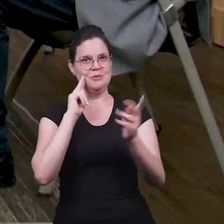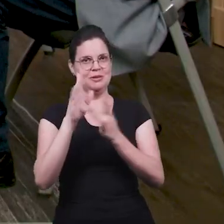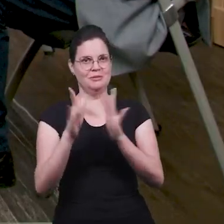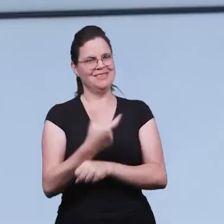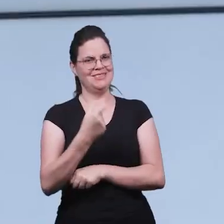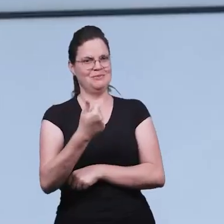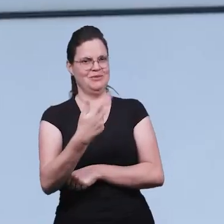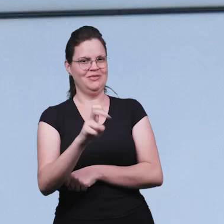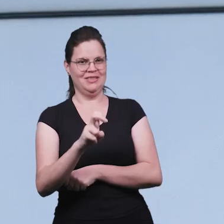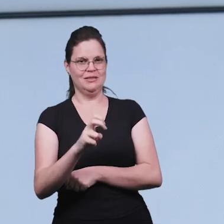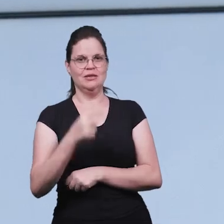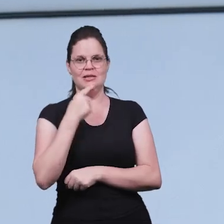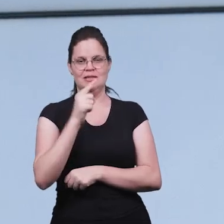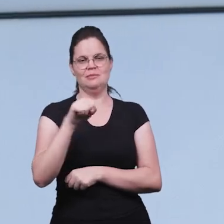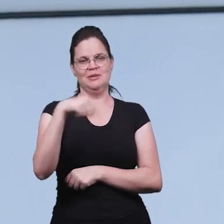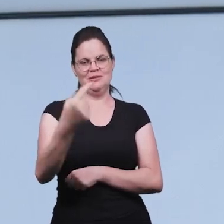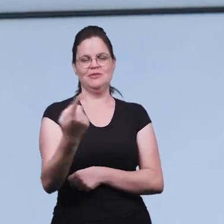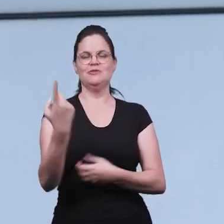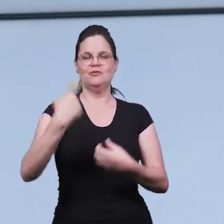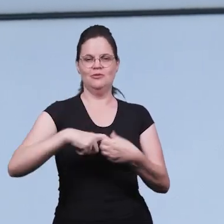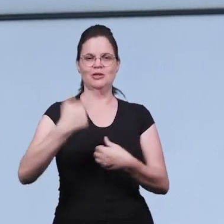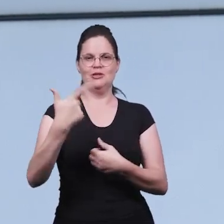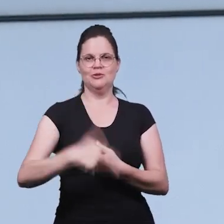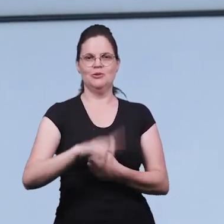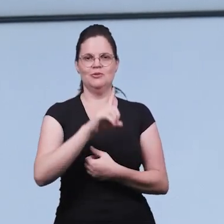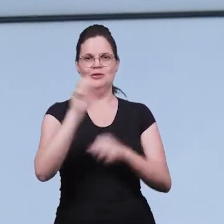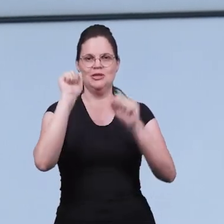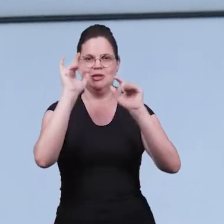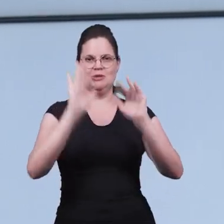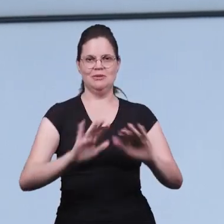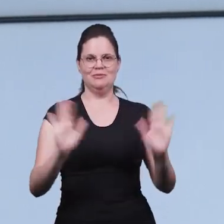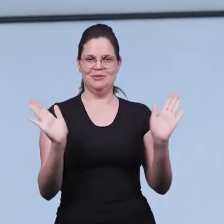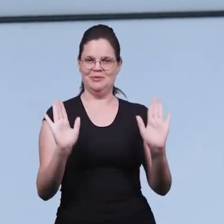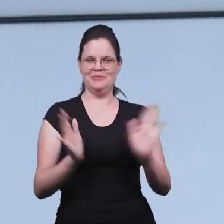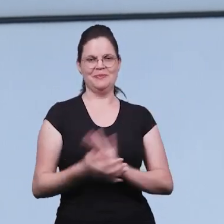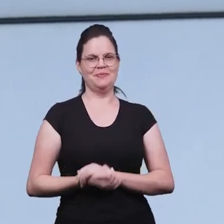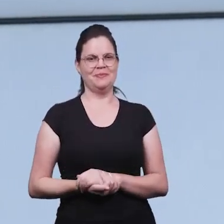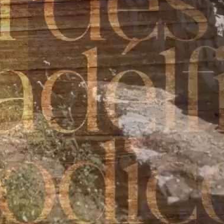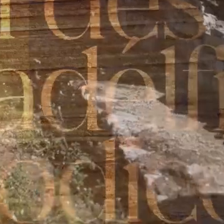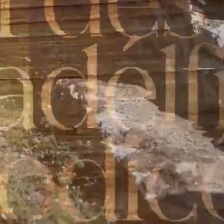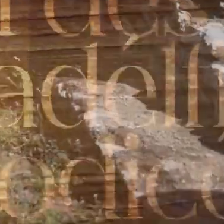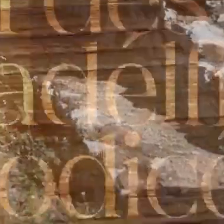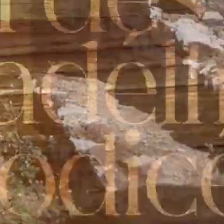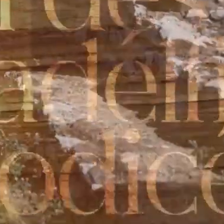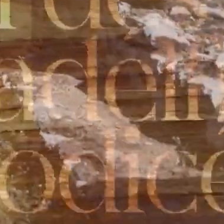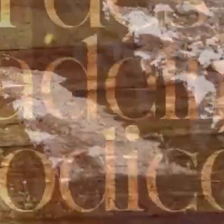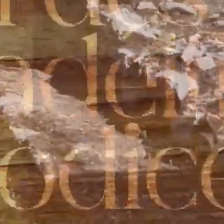do Senhor Jesus. Semana que vem, se Deus quiser, a gente está de volta. Deus abençoe. A paz do Senhor Jesus.